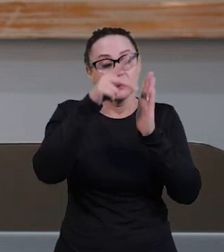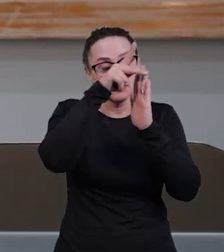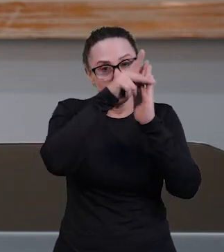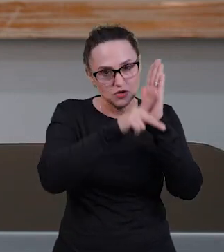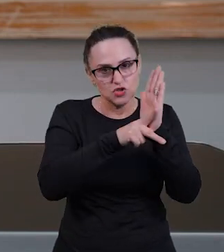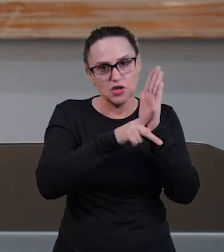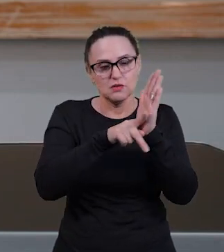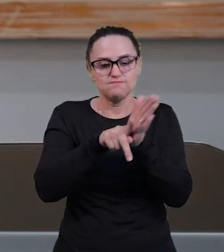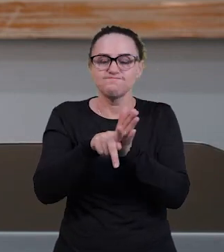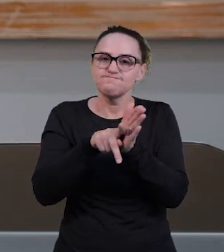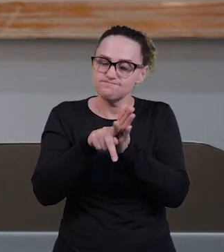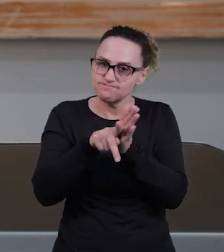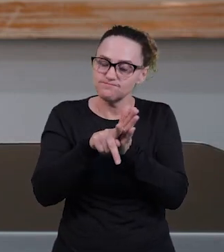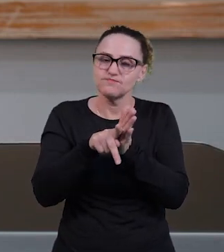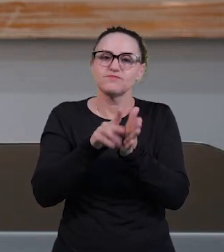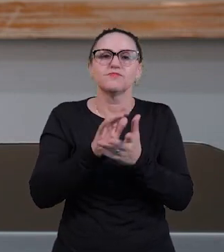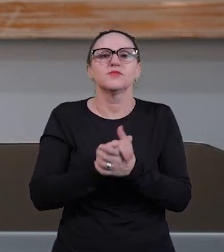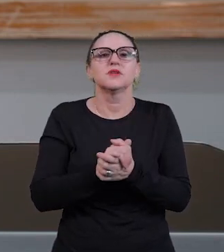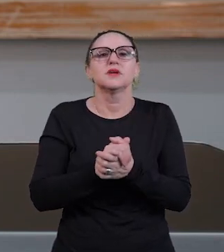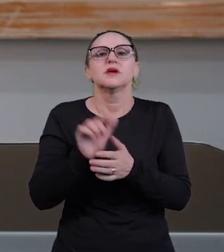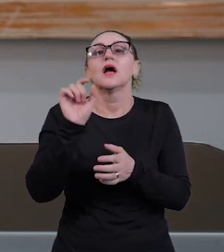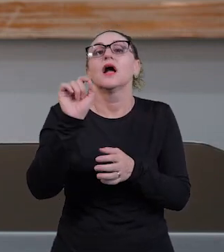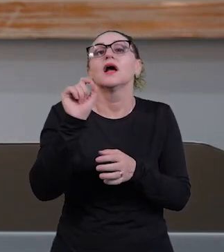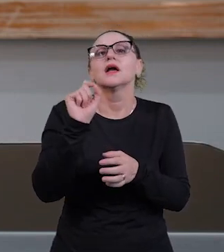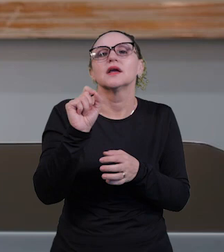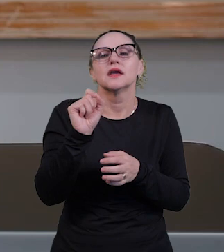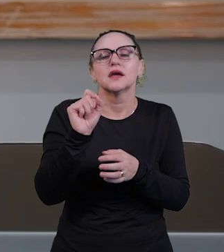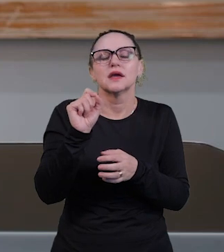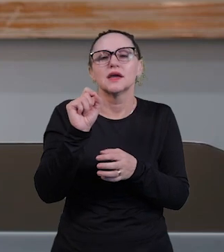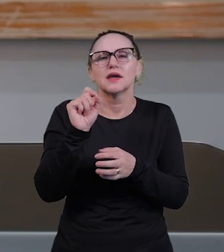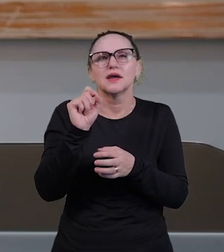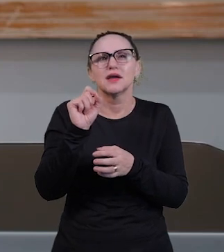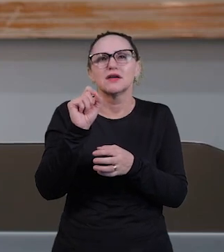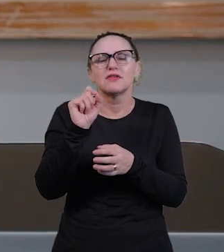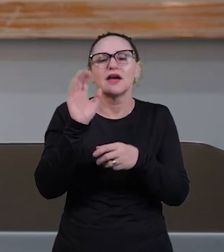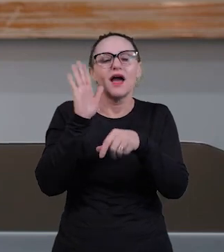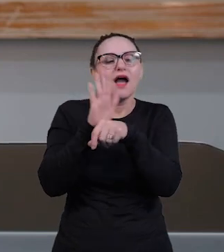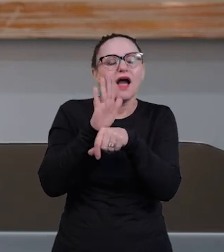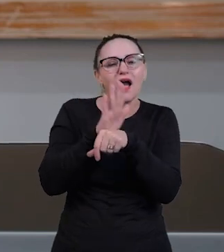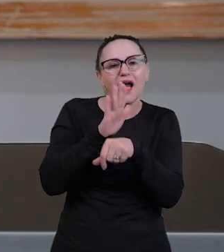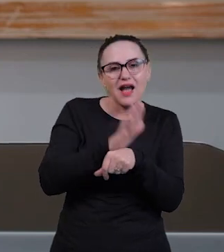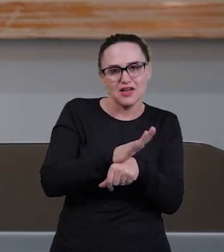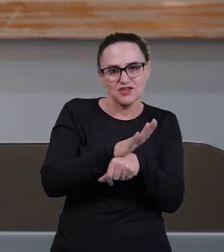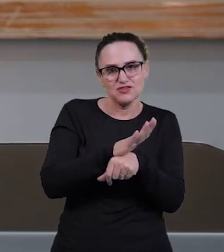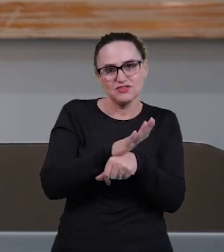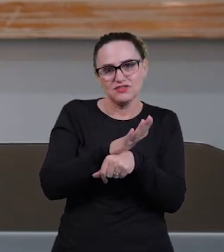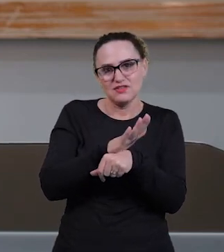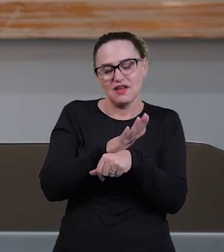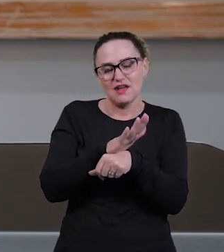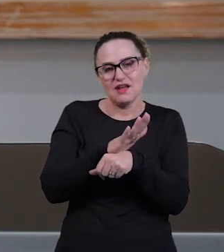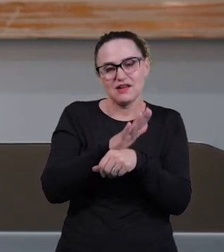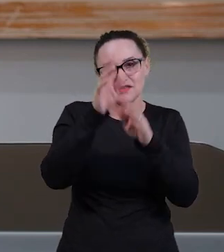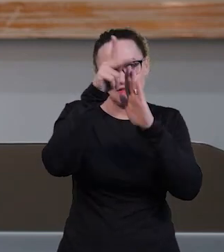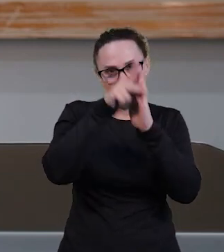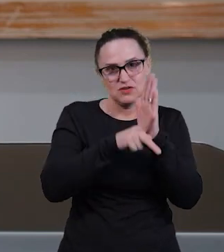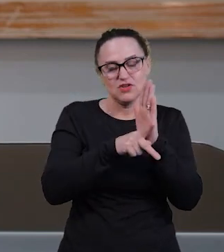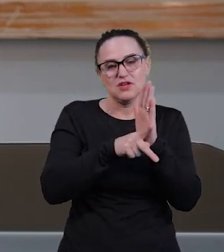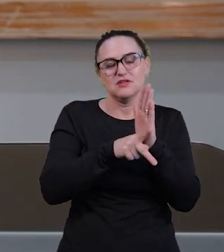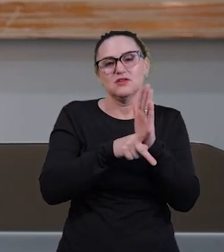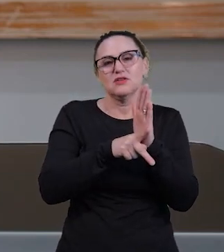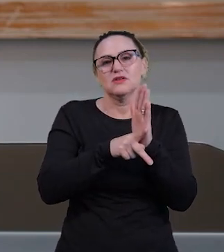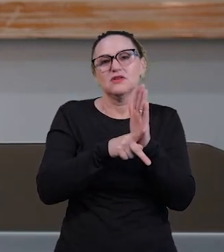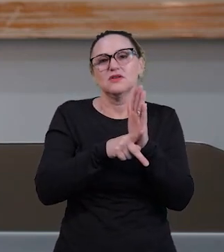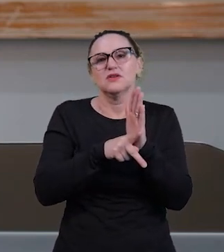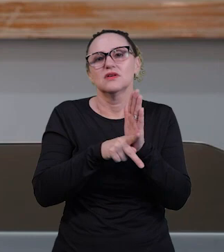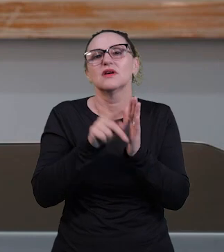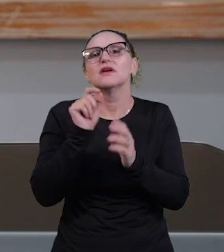projeto de pesquisa, até que ponto realmente irá nos ajudar a embasar esse projeto e até que